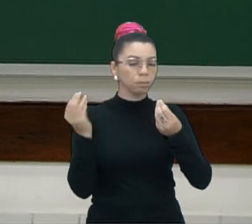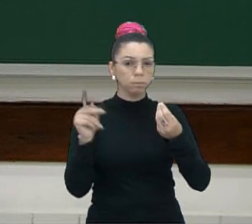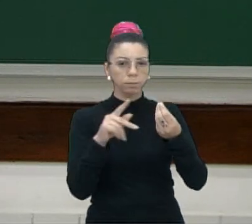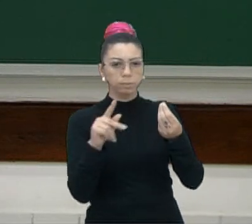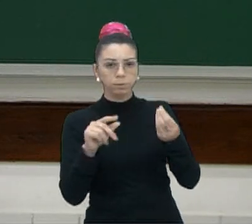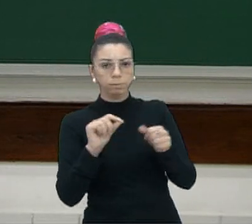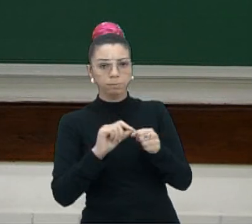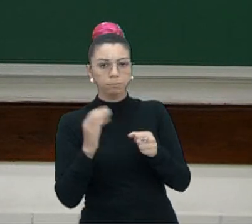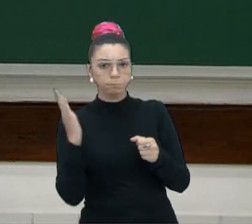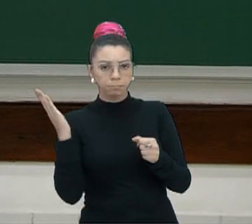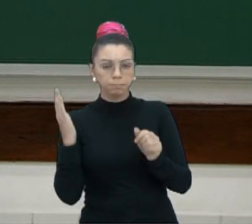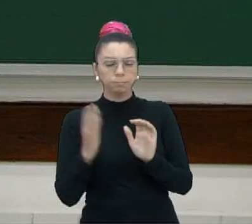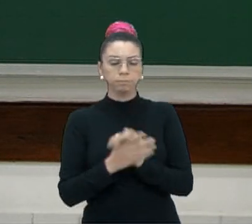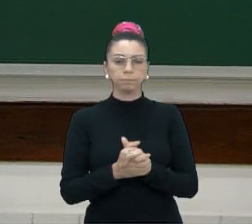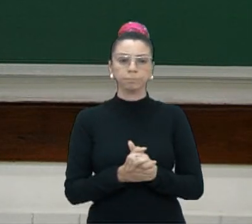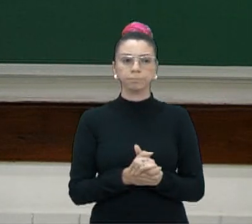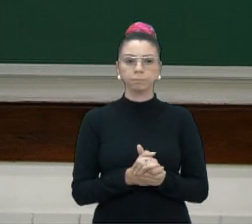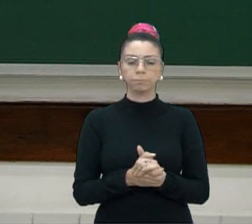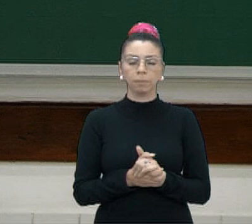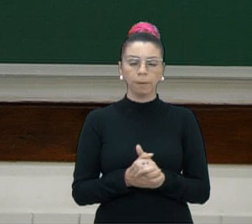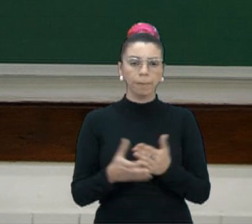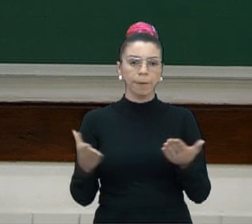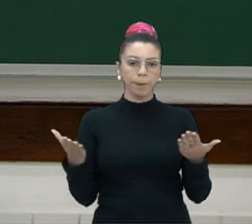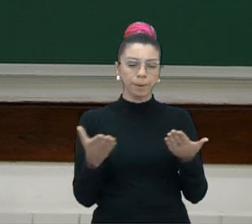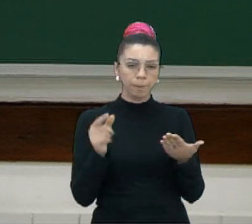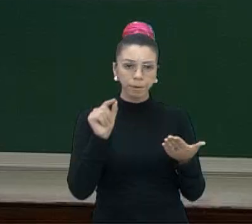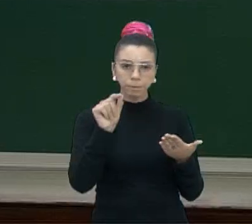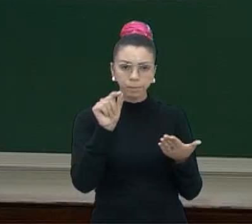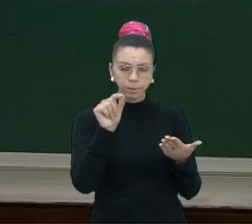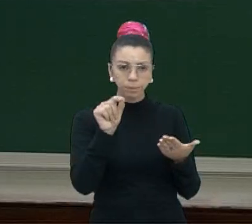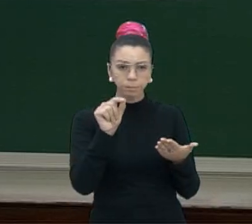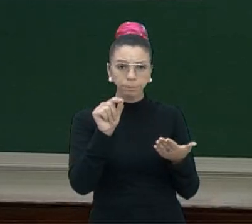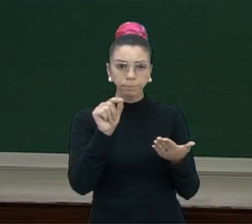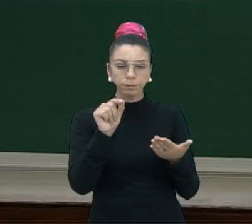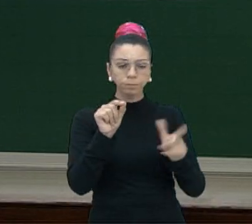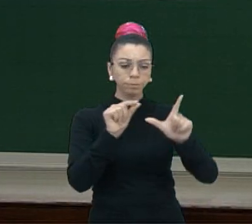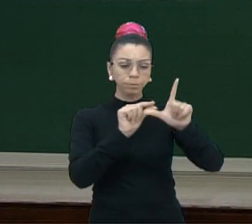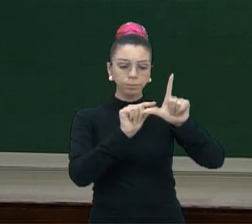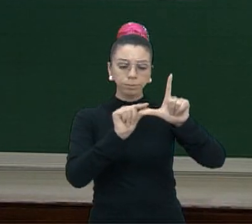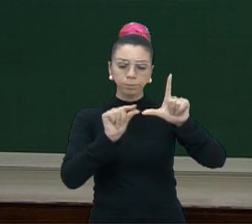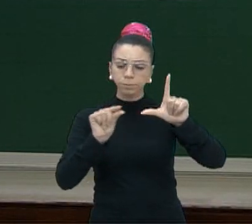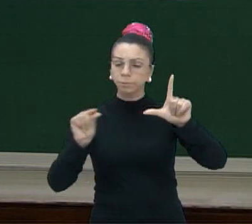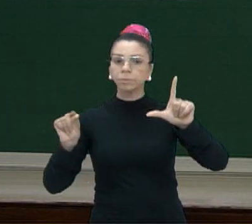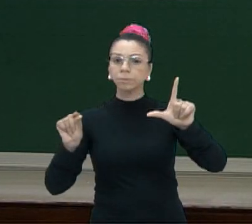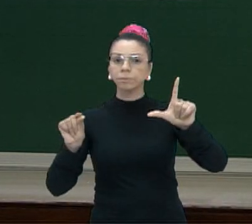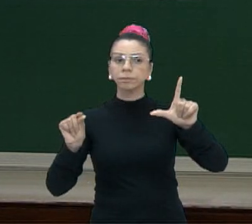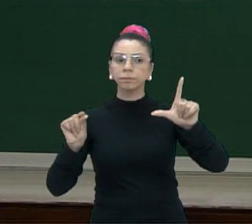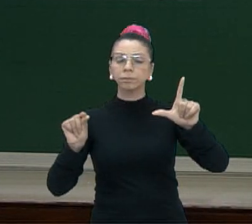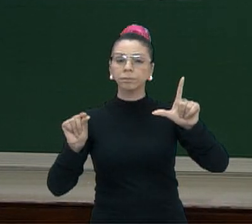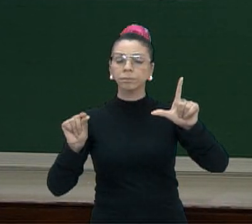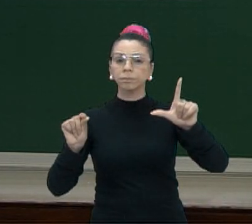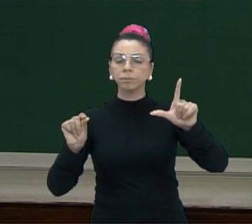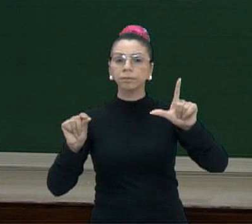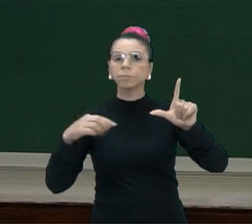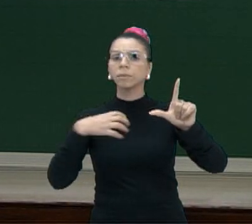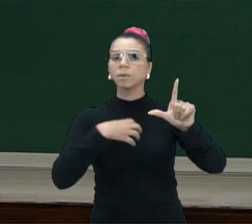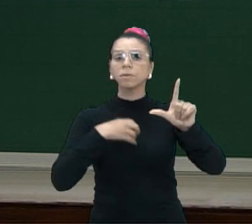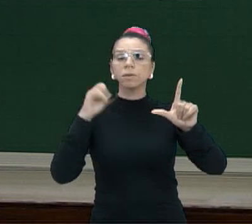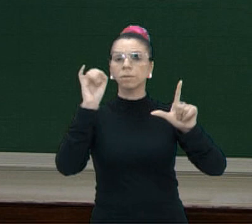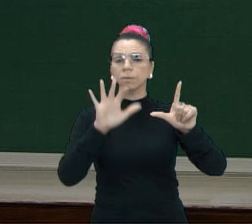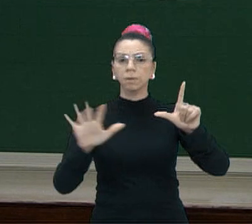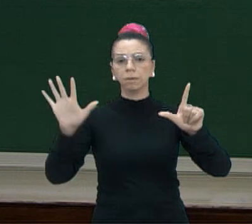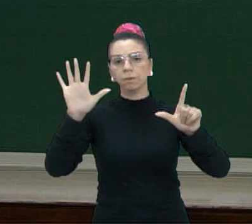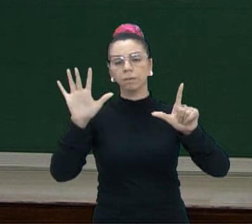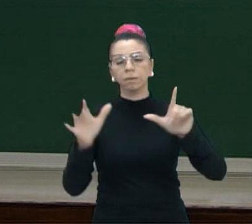Olha só. Agora, você pegará as suas legendas e impressões da foto